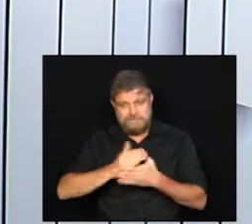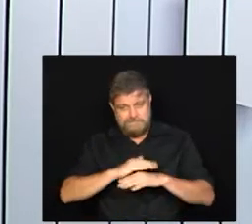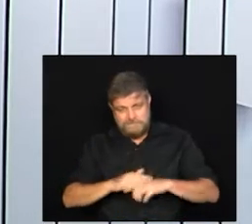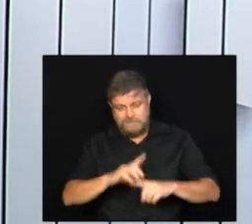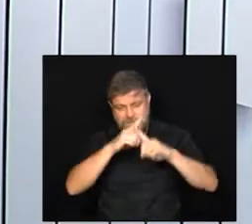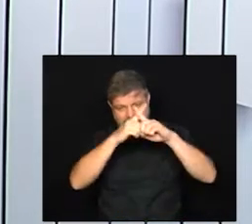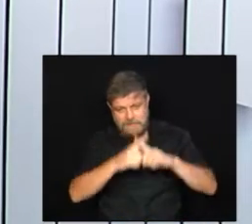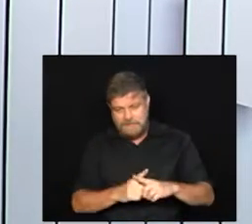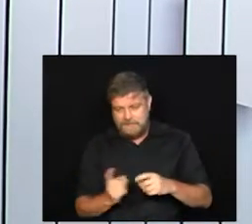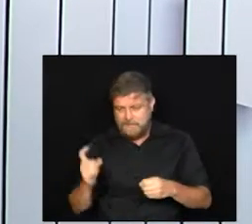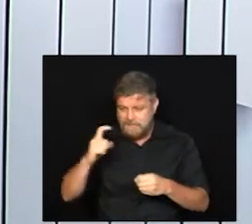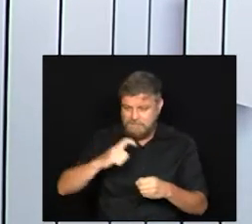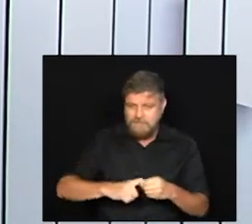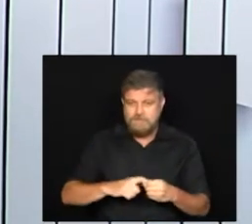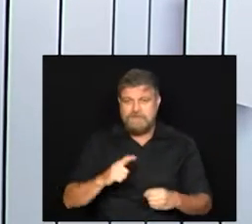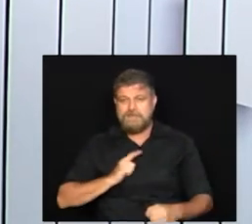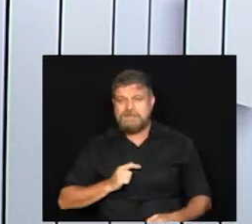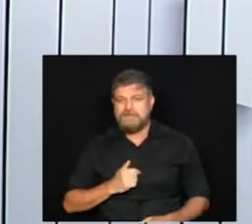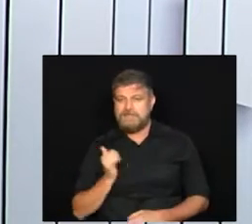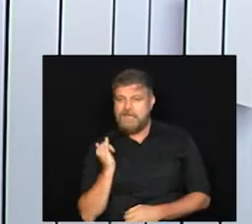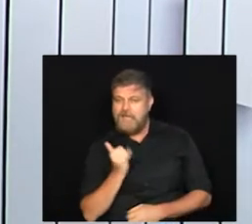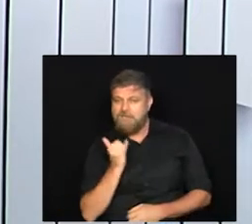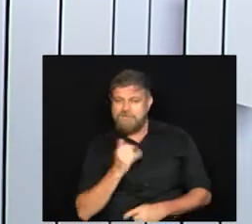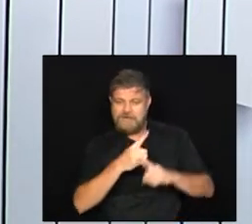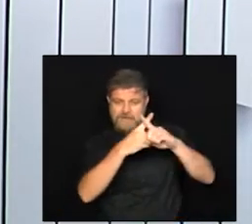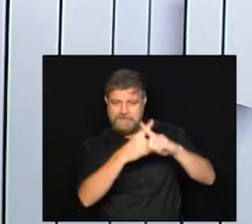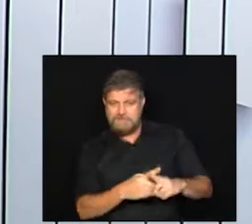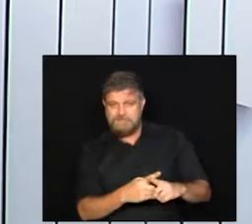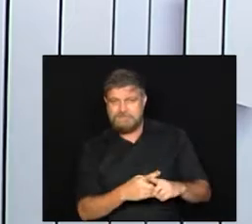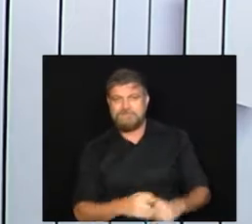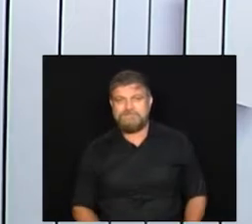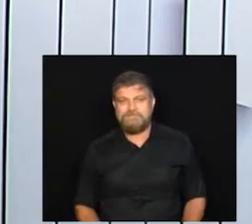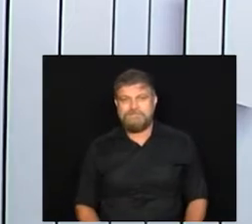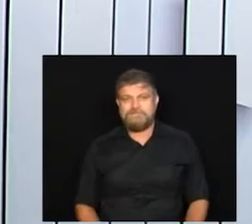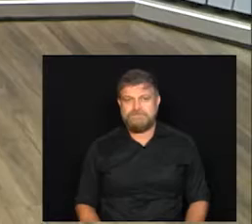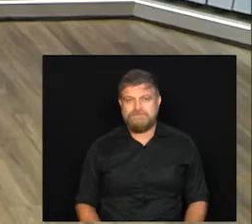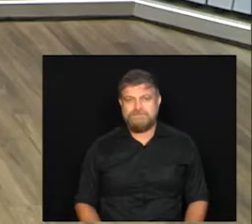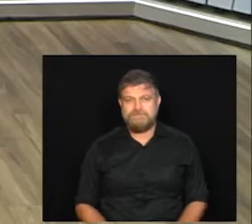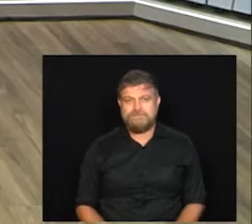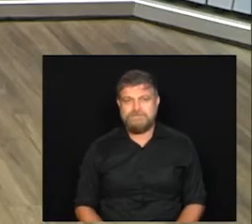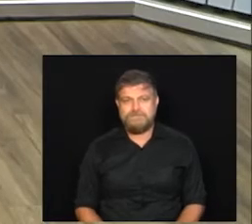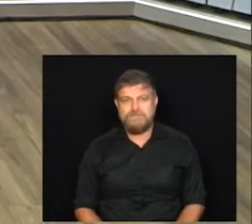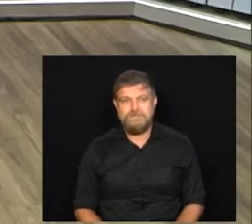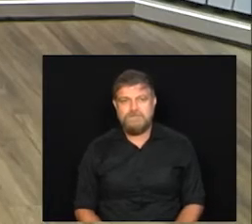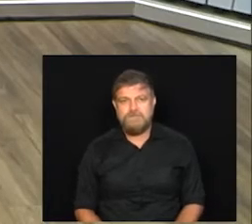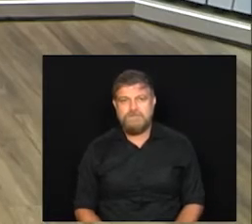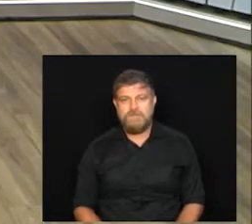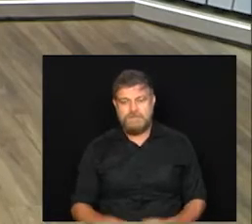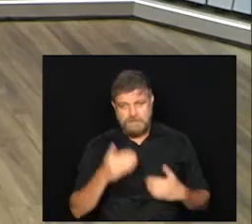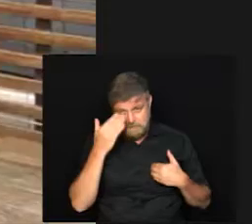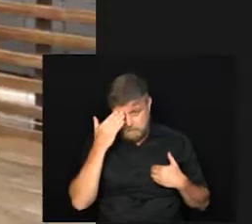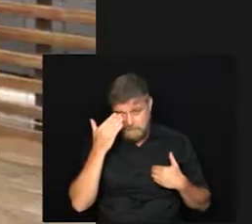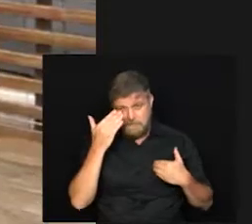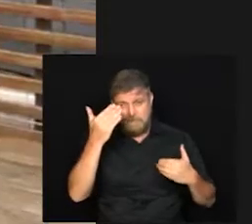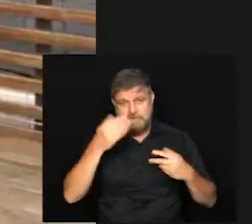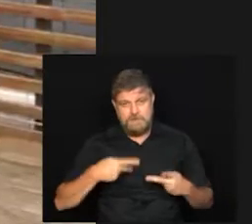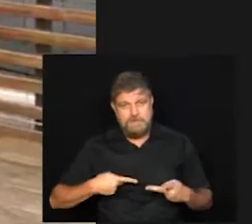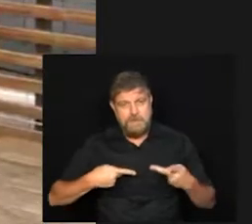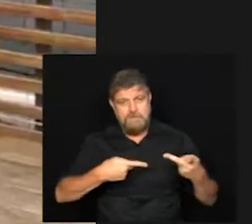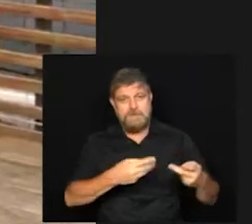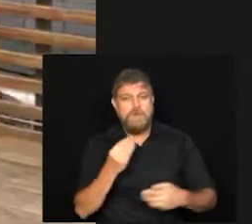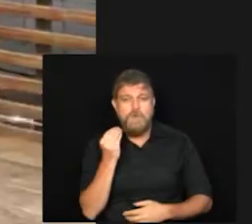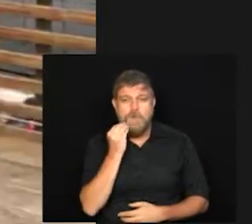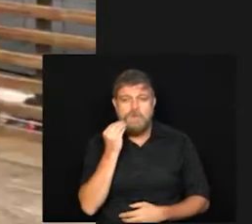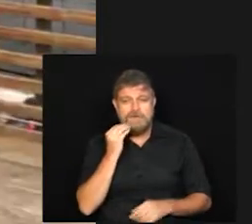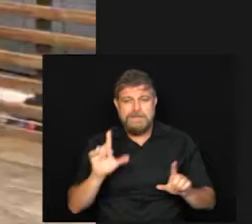calendário poder retornar, para a gente poder falar mais dos campeonatos e dos torneios. Eu que agradeço aí pelo convite, pela oportunidade de